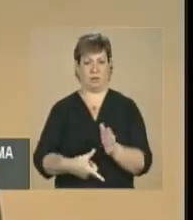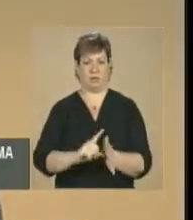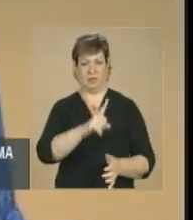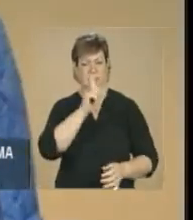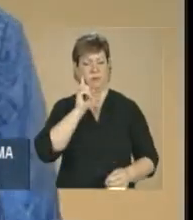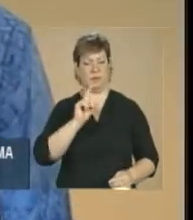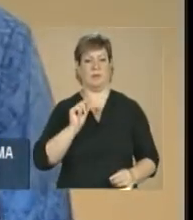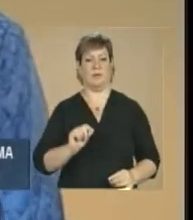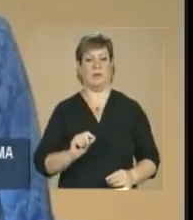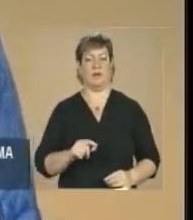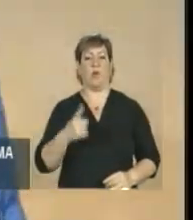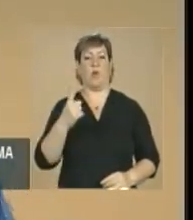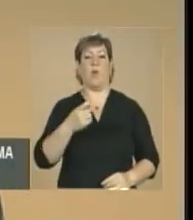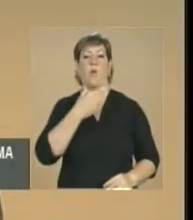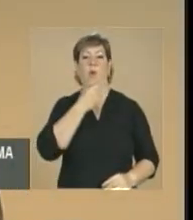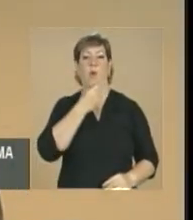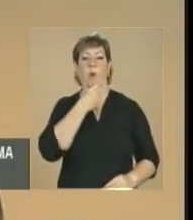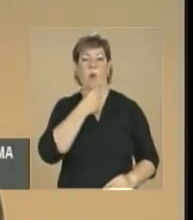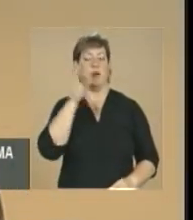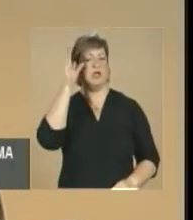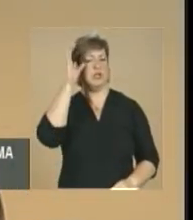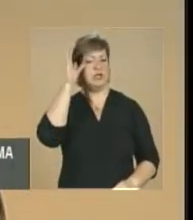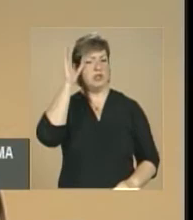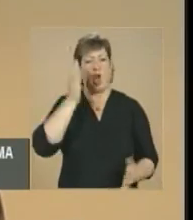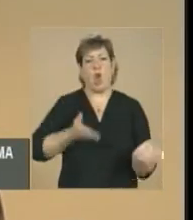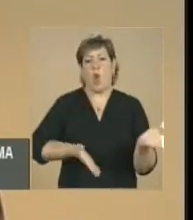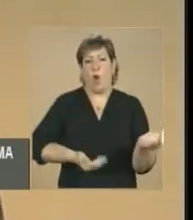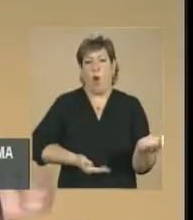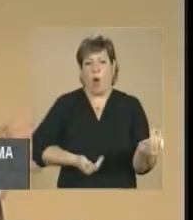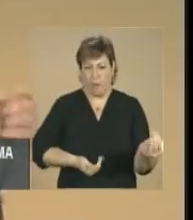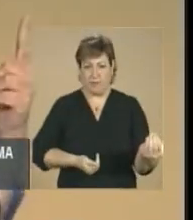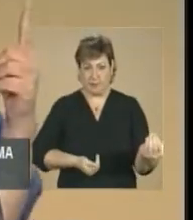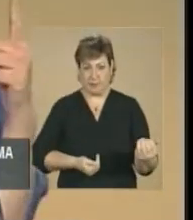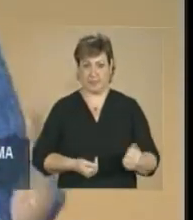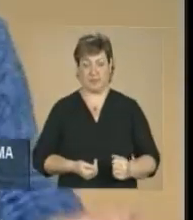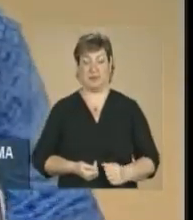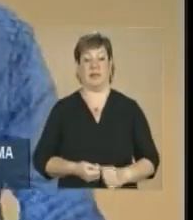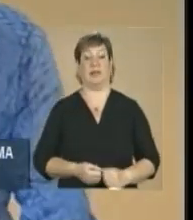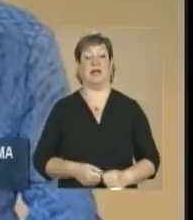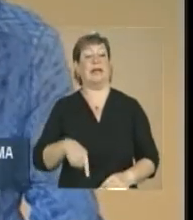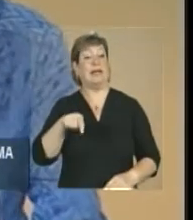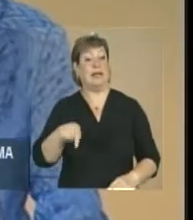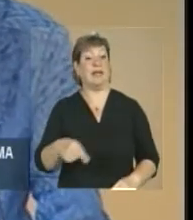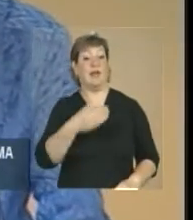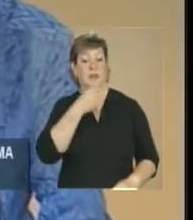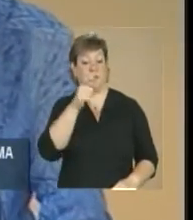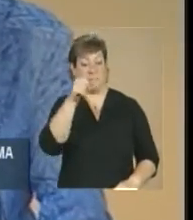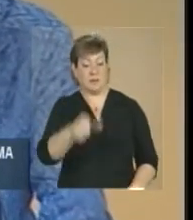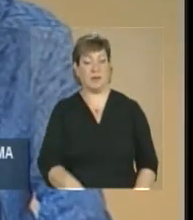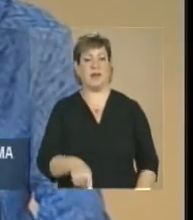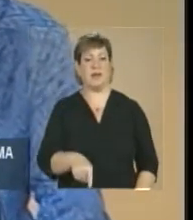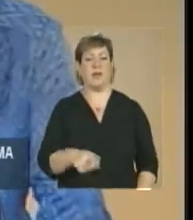um chinesinho novinho, que era um dos maiores